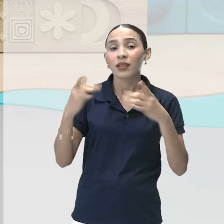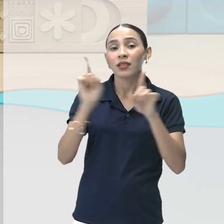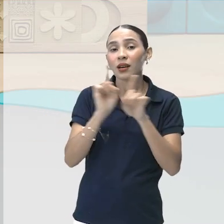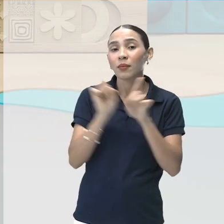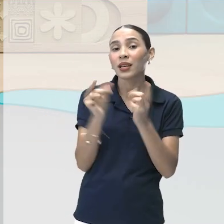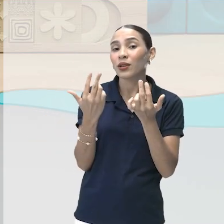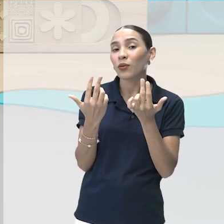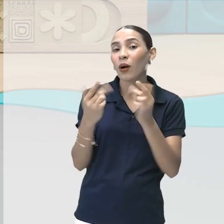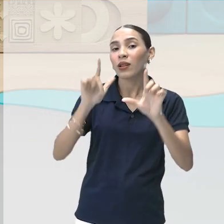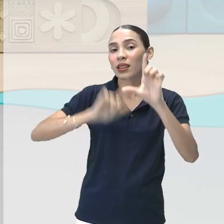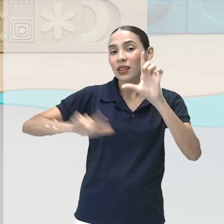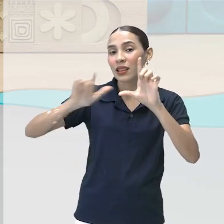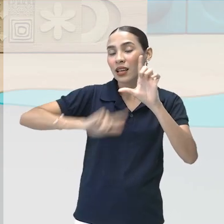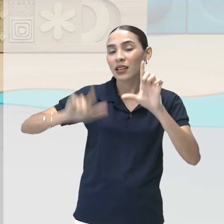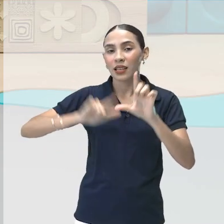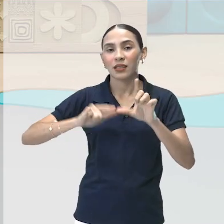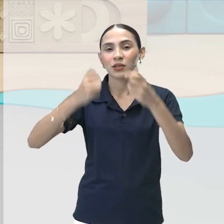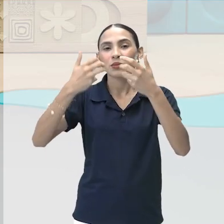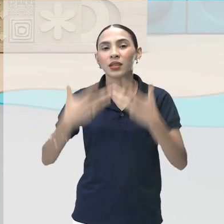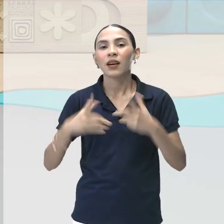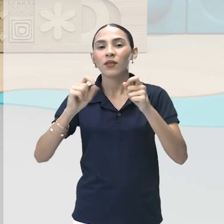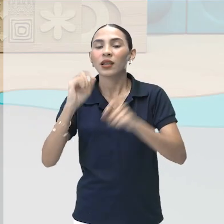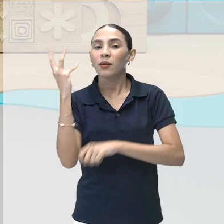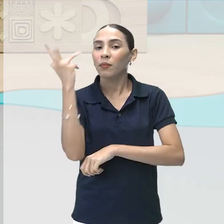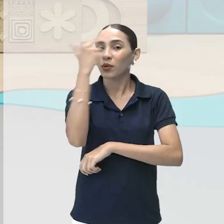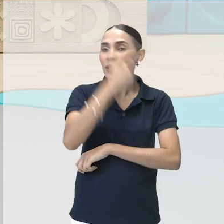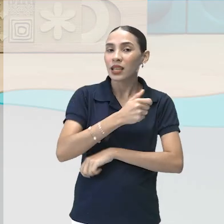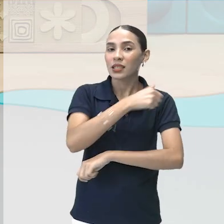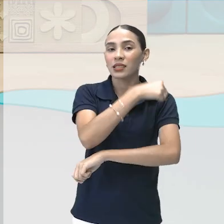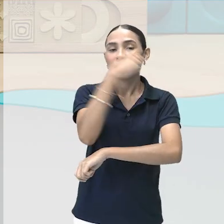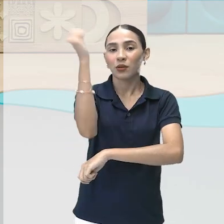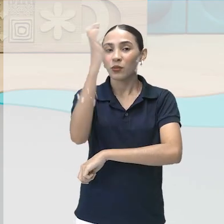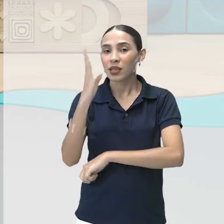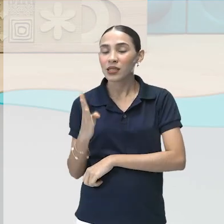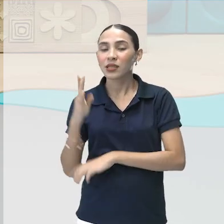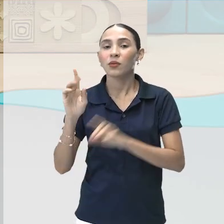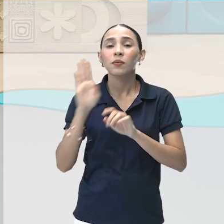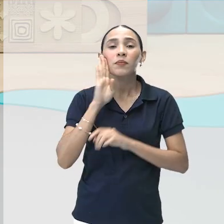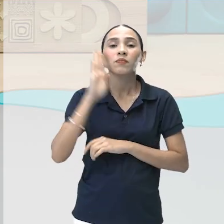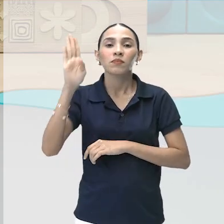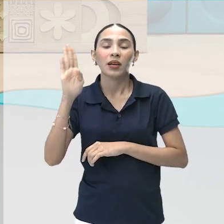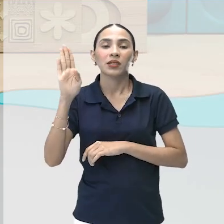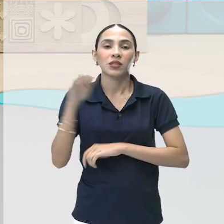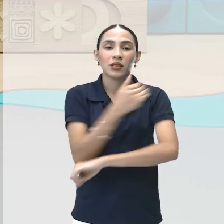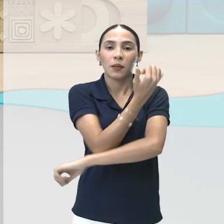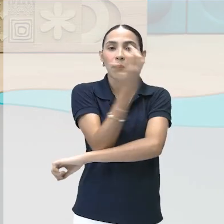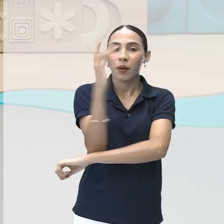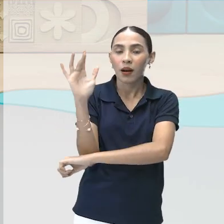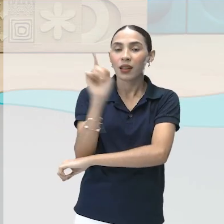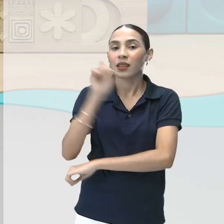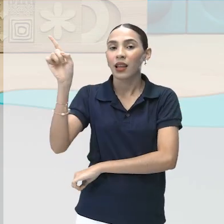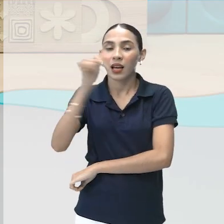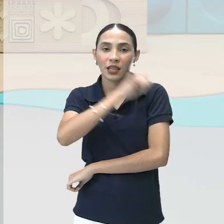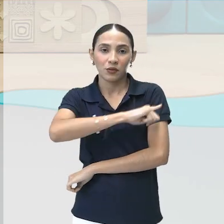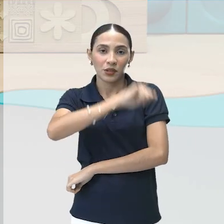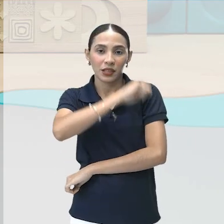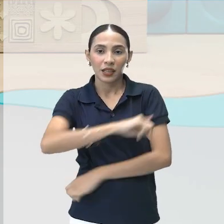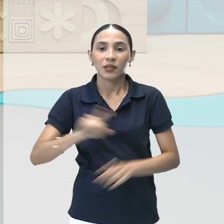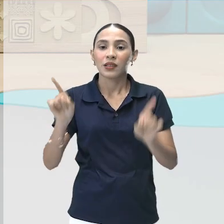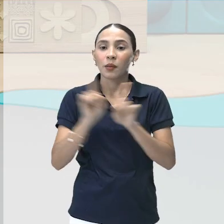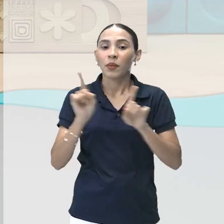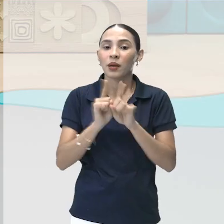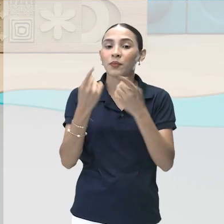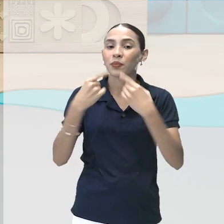que falavam sobre a beleza do Brasil, principalmente das paisagens lá do Rio de Janeiro. E também era